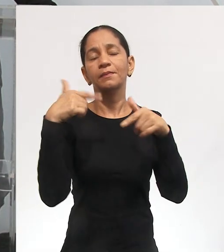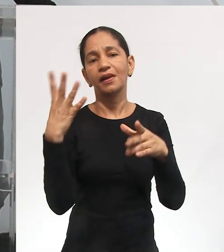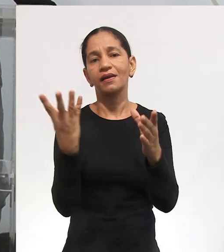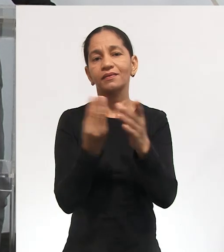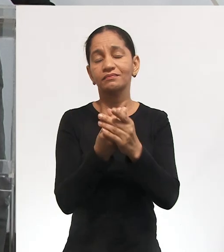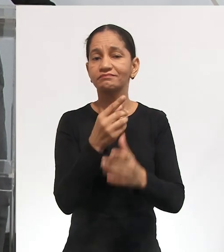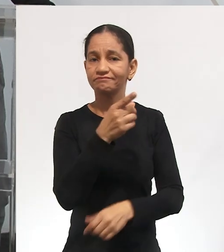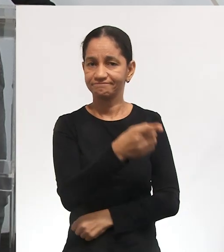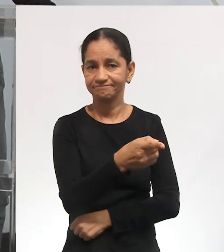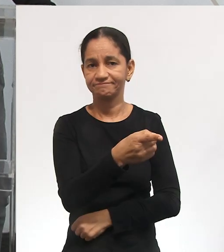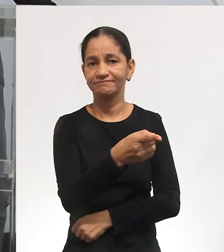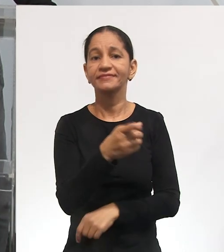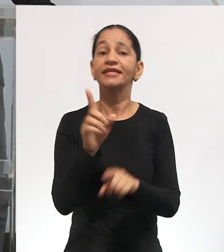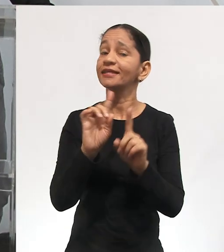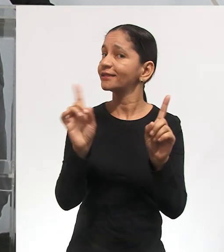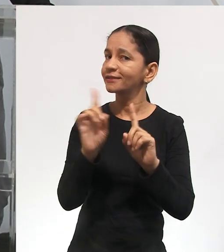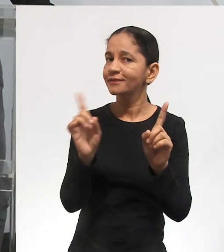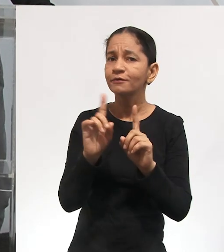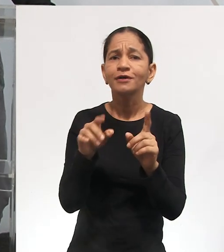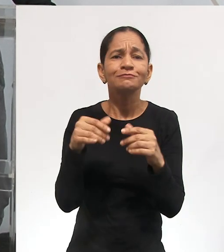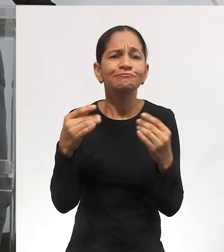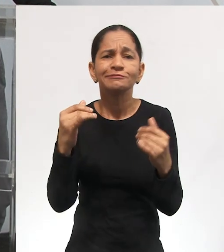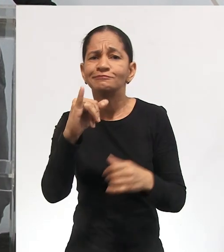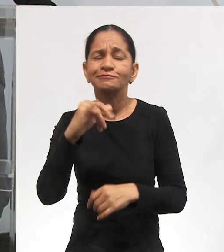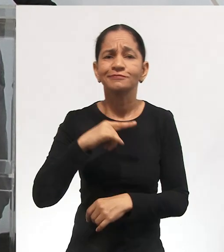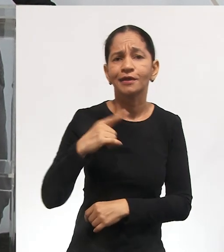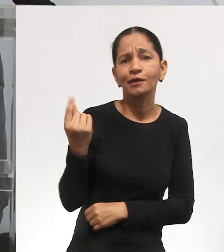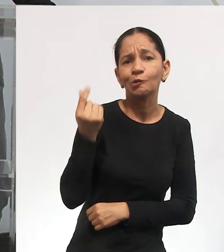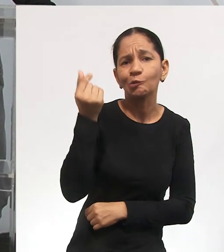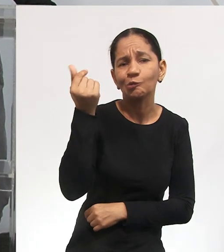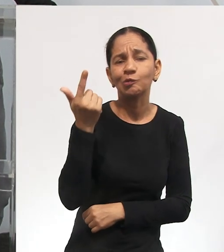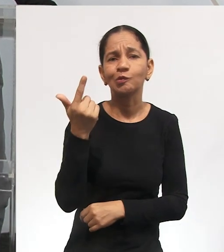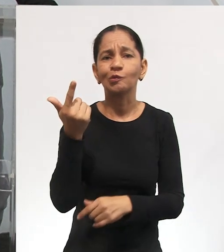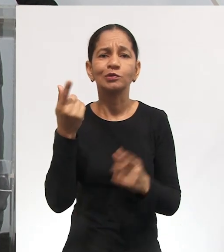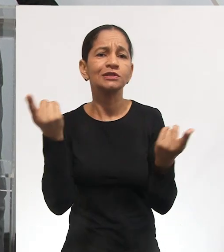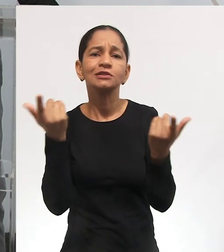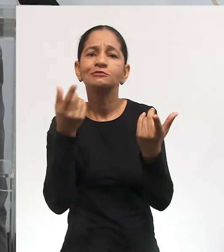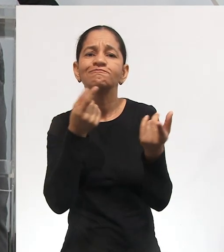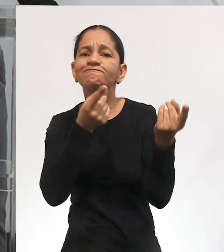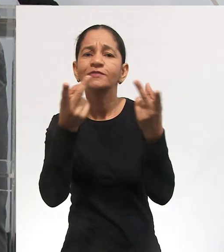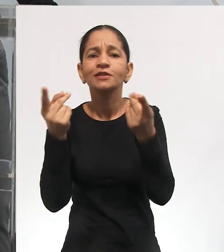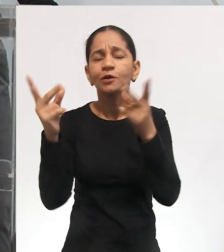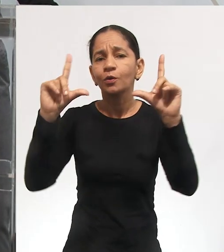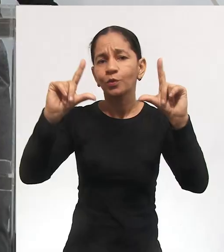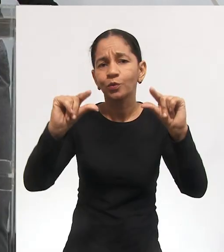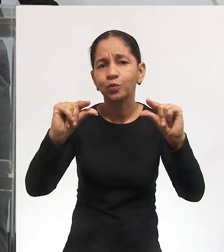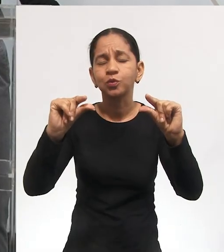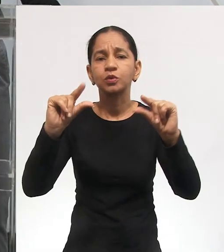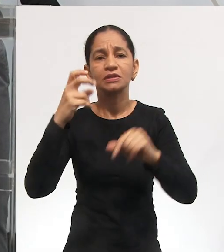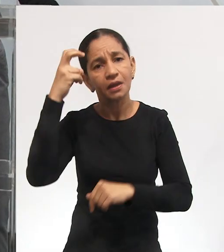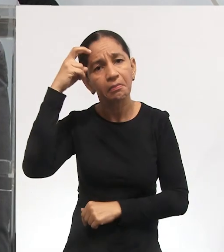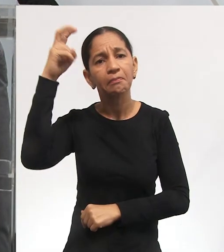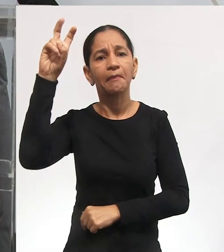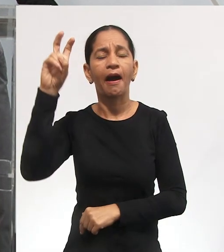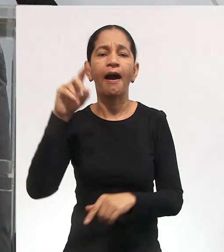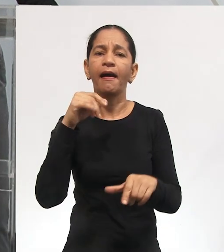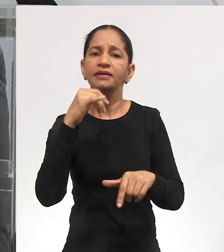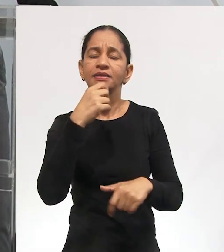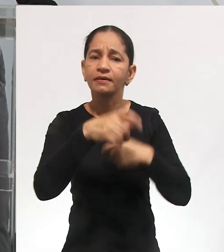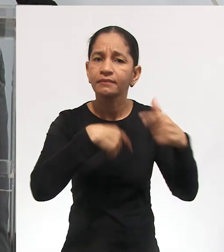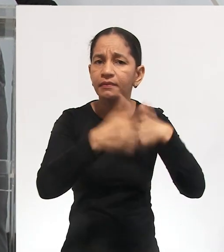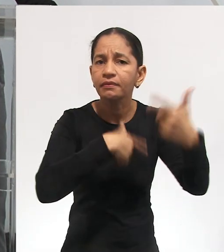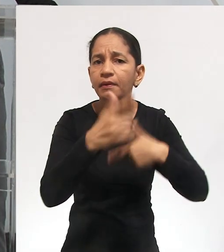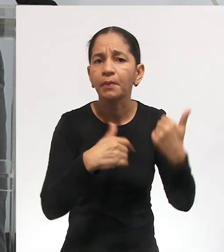da relação de emprego, é irrelevante se tem lucro ou não tem, se é atividade intelectual, científica ou